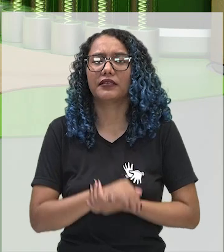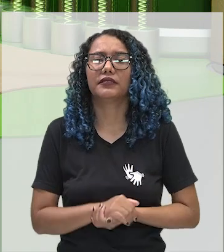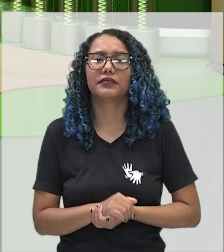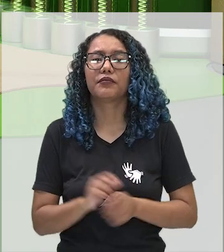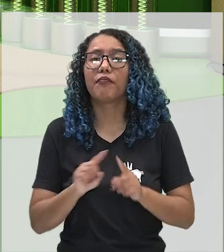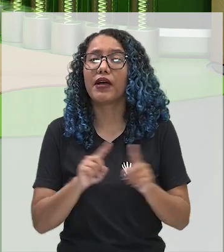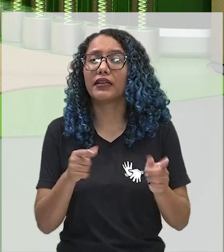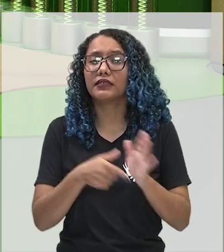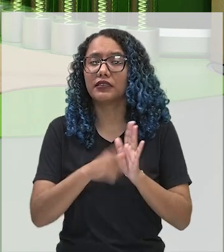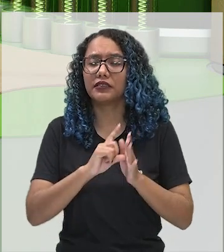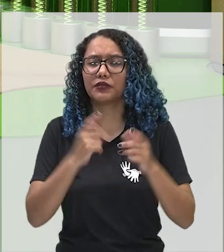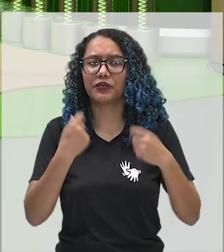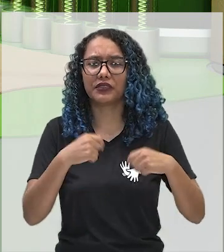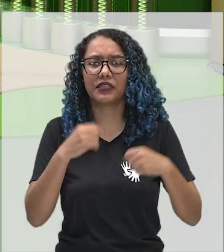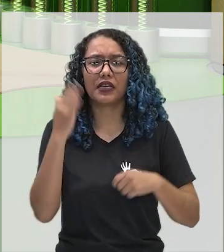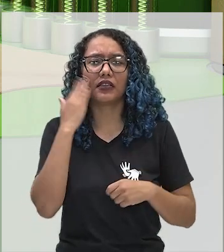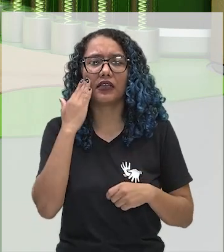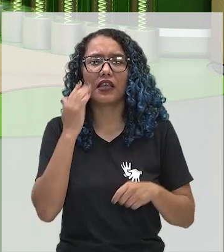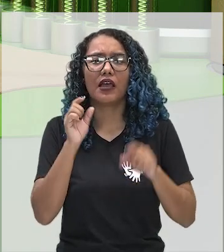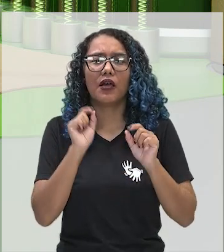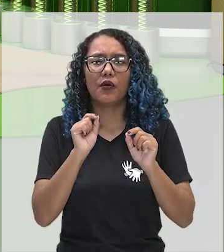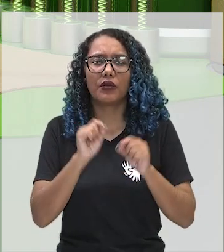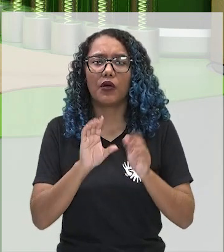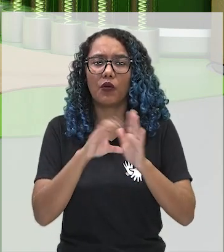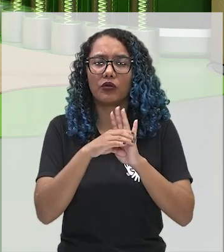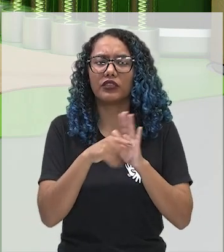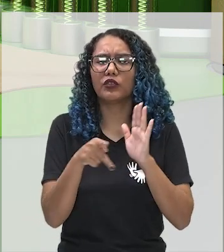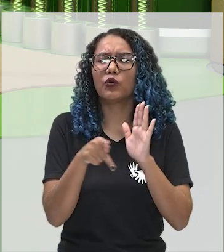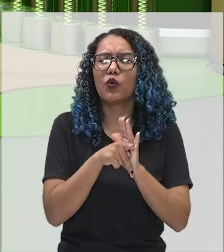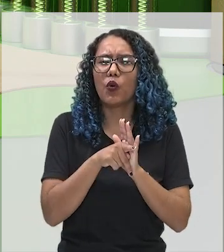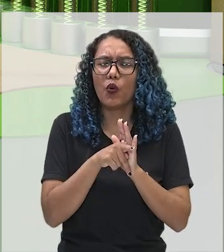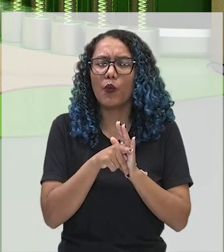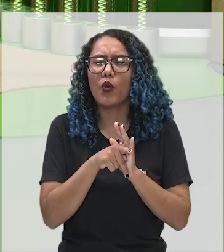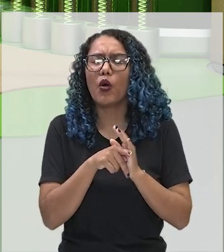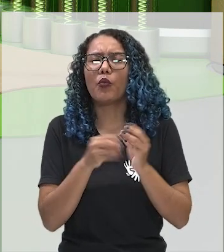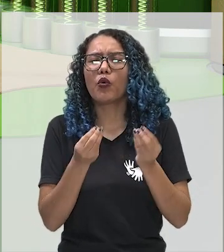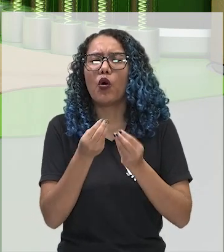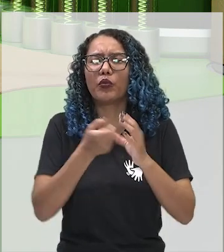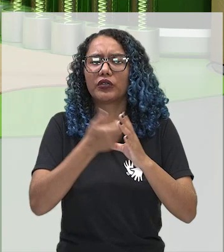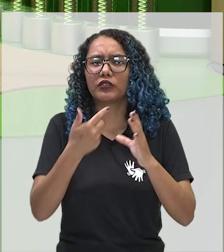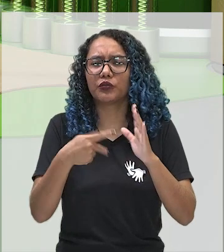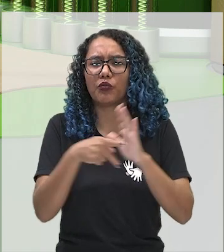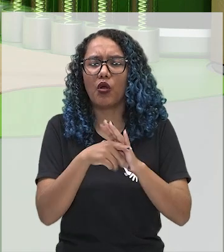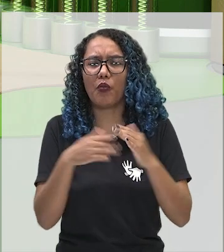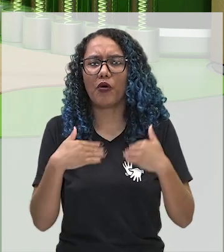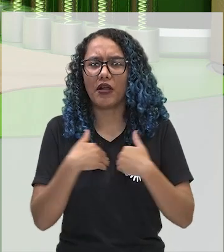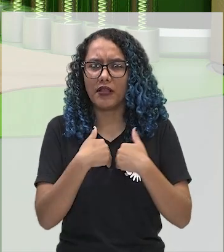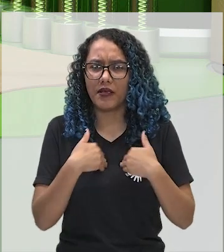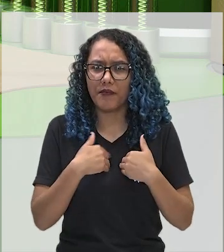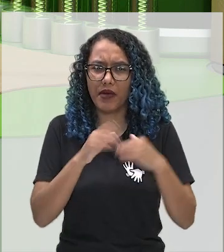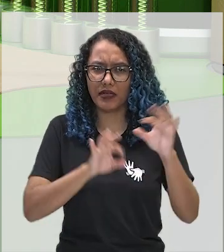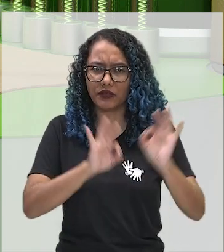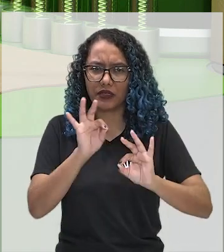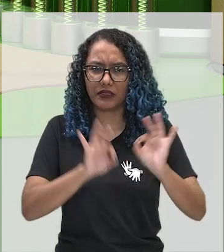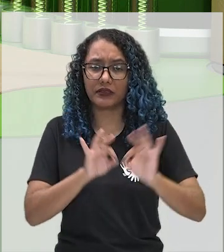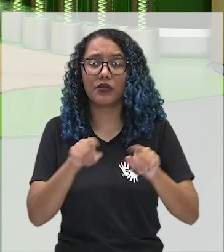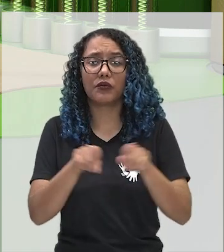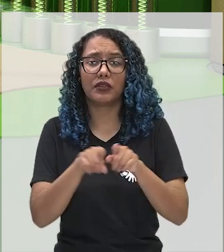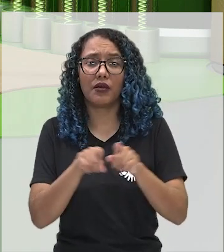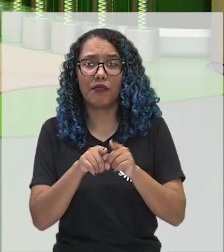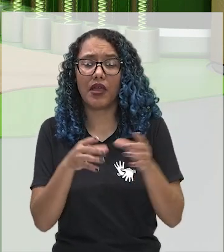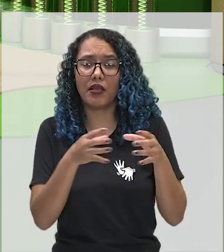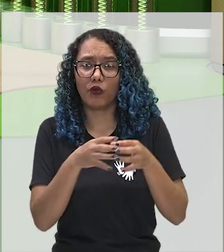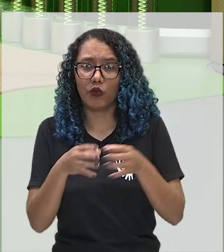aí um pouquinho os conceitos sobre classificação dos animais e também sobre a classificação